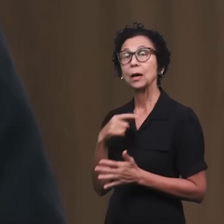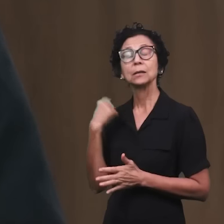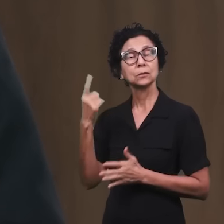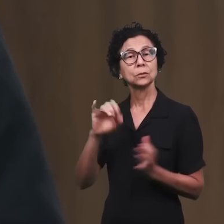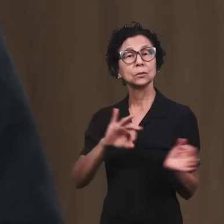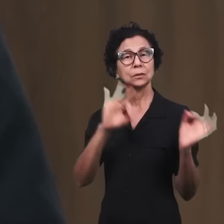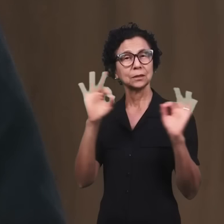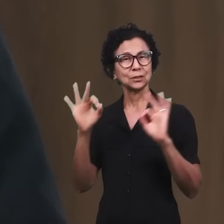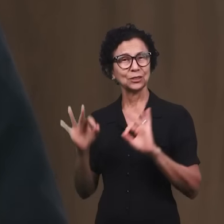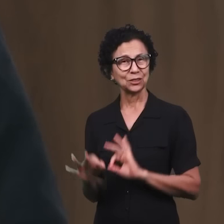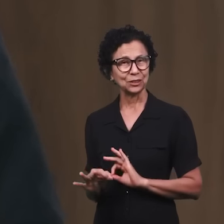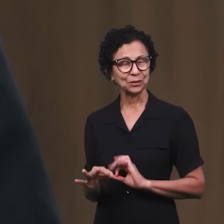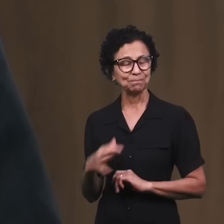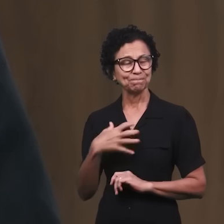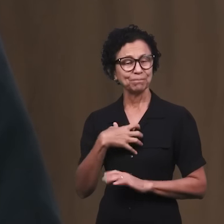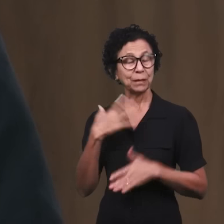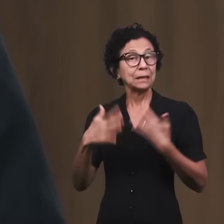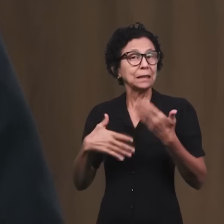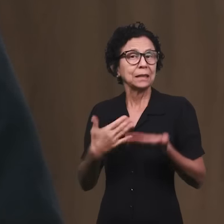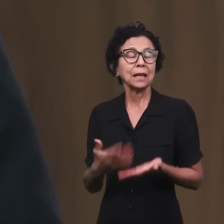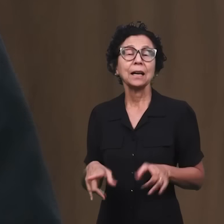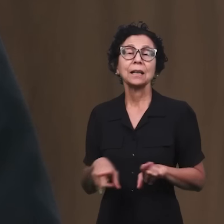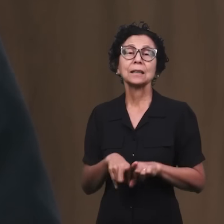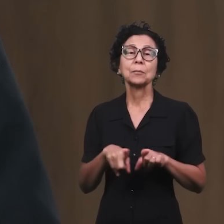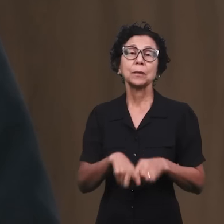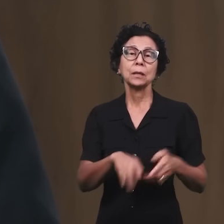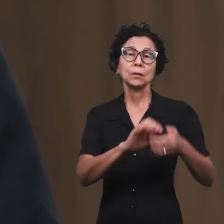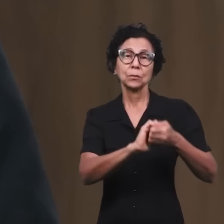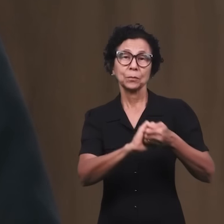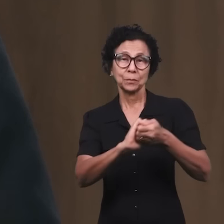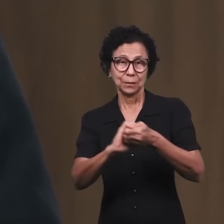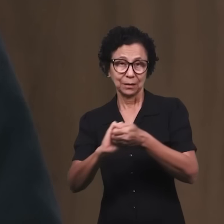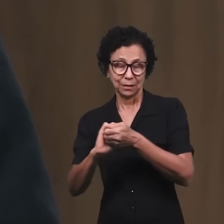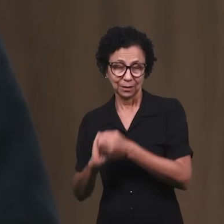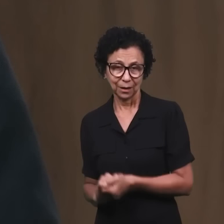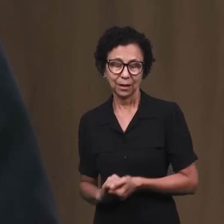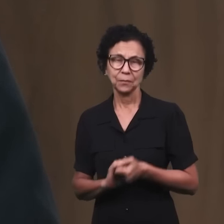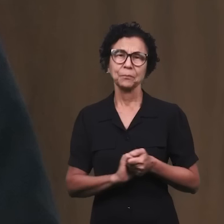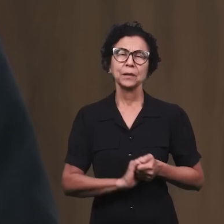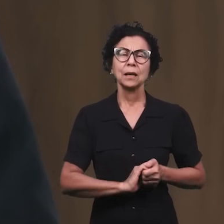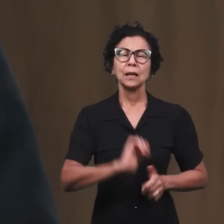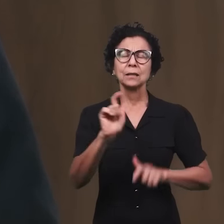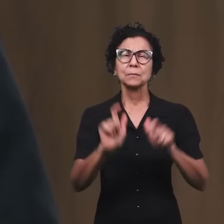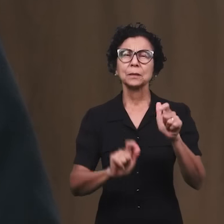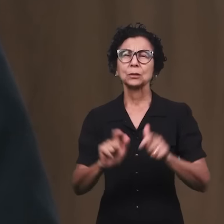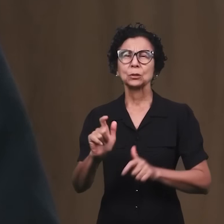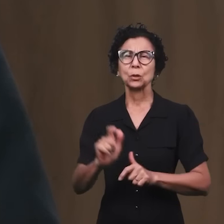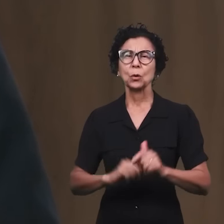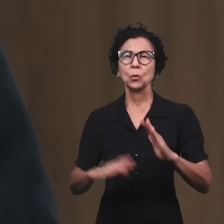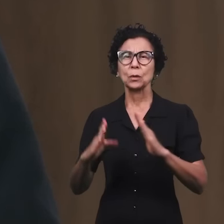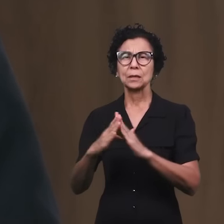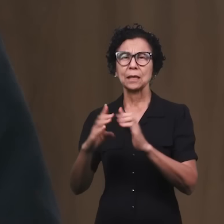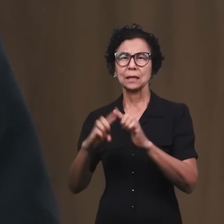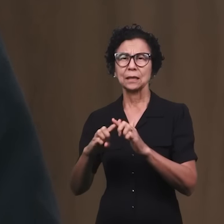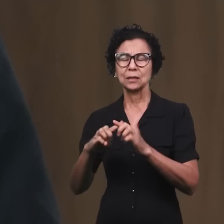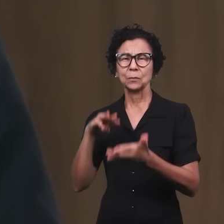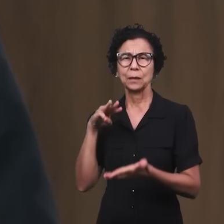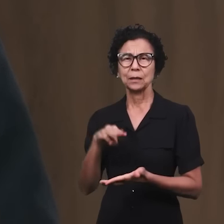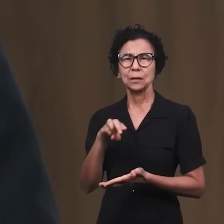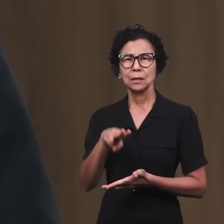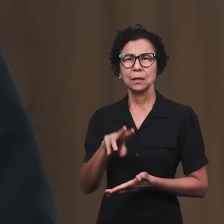assistindo conosco, uma alegria. Nós queremos dar uma saudação, enviar uma saudação aos irmãos da igreja de Manhuaçu Central,